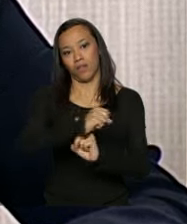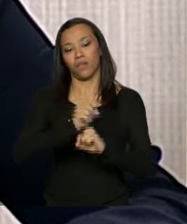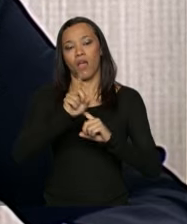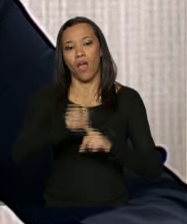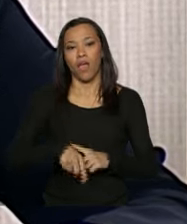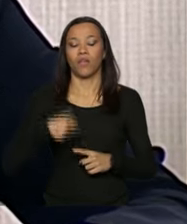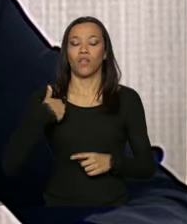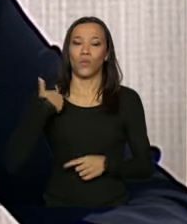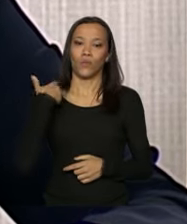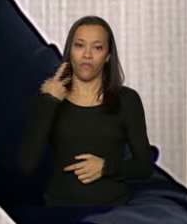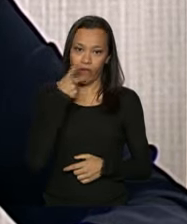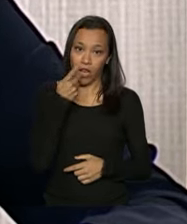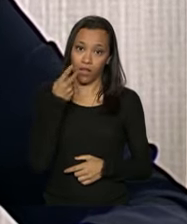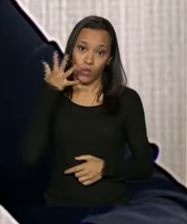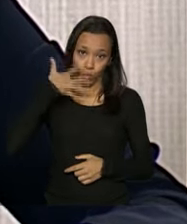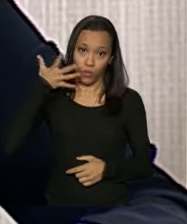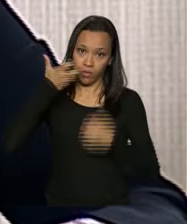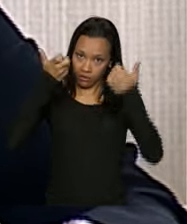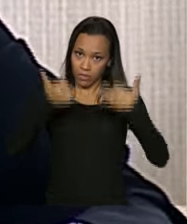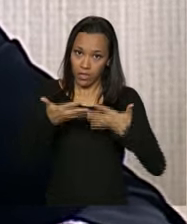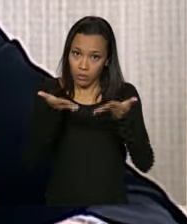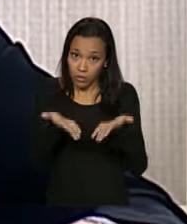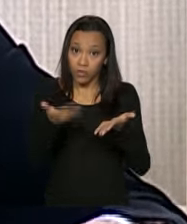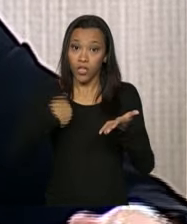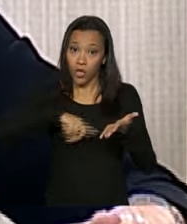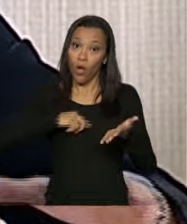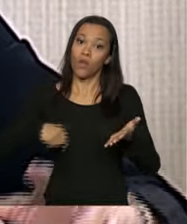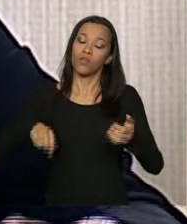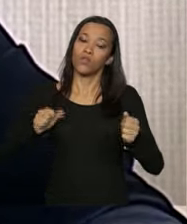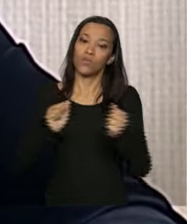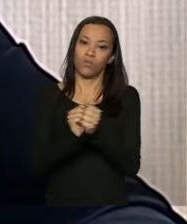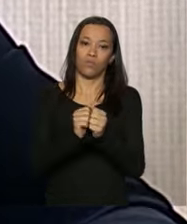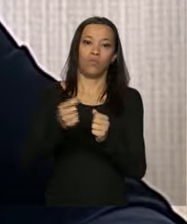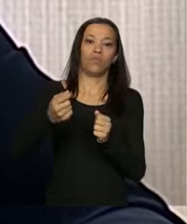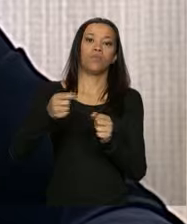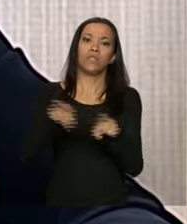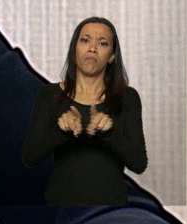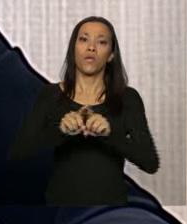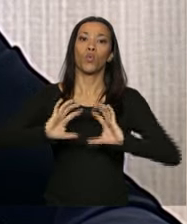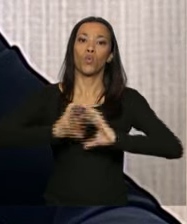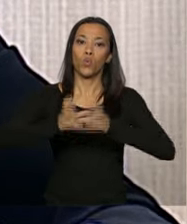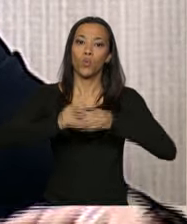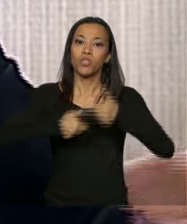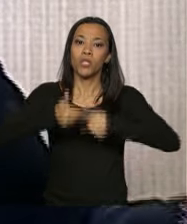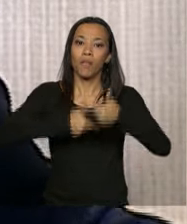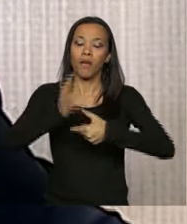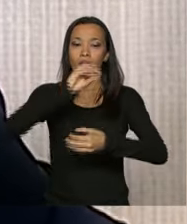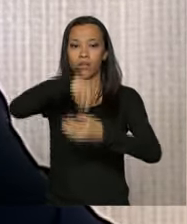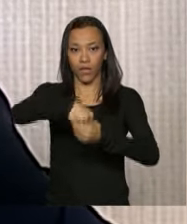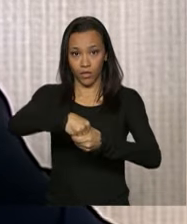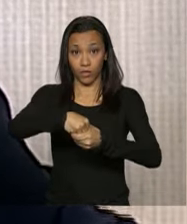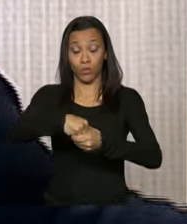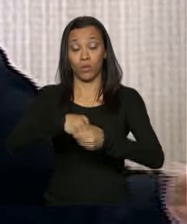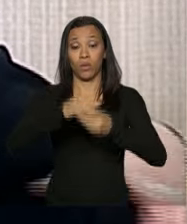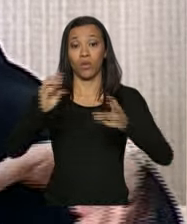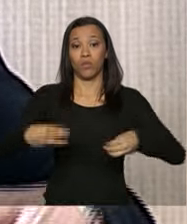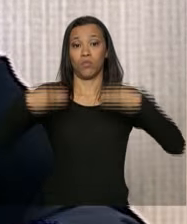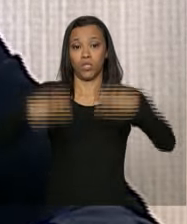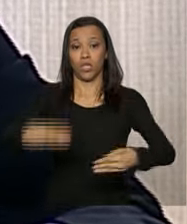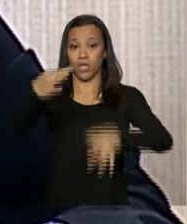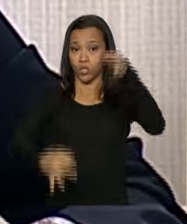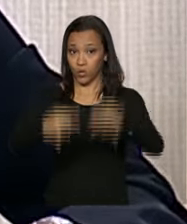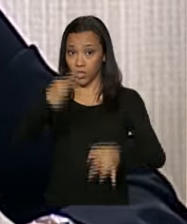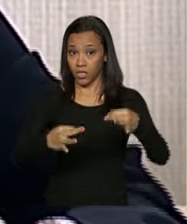palavras e dizendo que estamos juntos também num grupo de trabalho dentro do Ministério da Justiça, onde o Ivan é